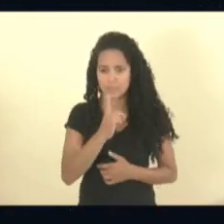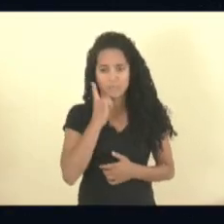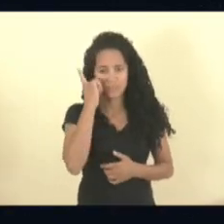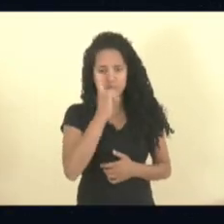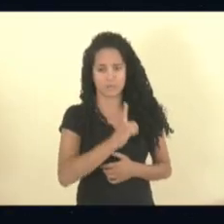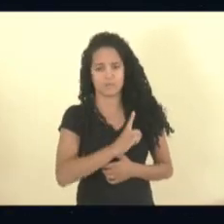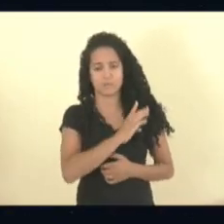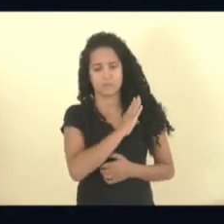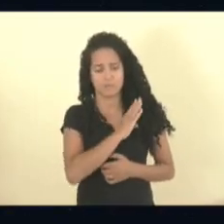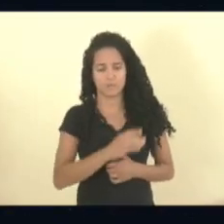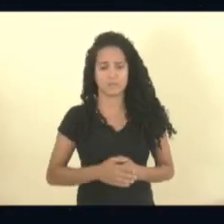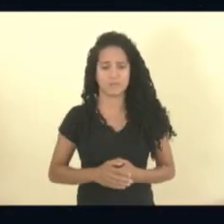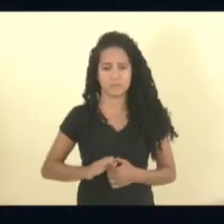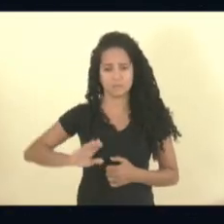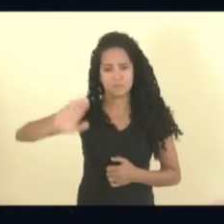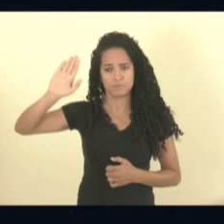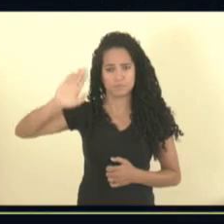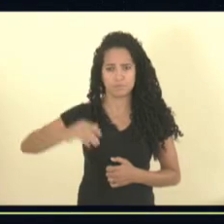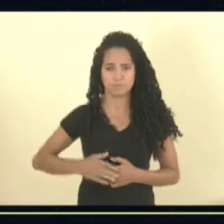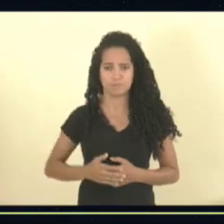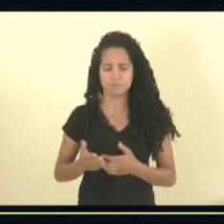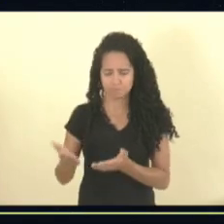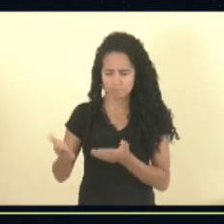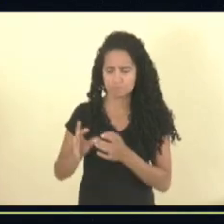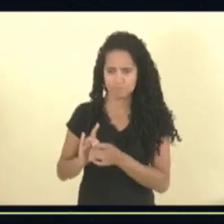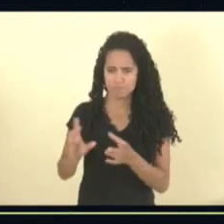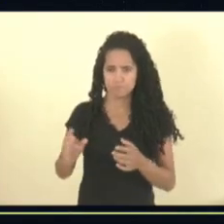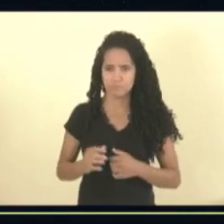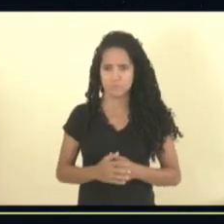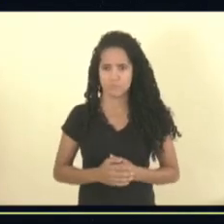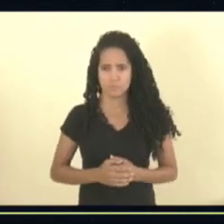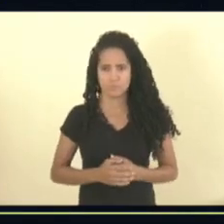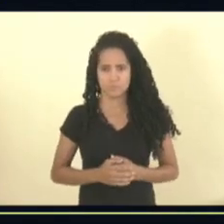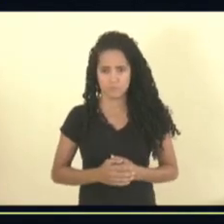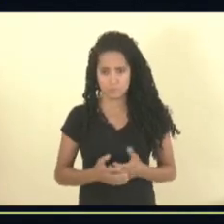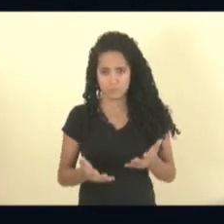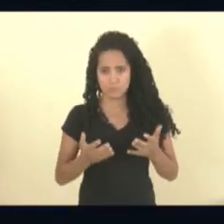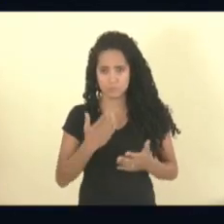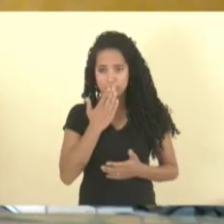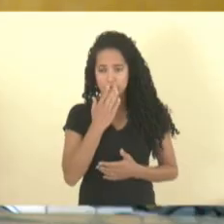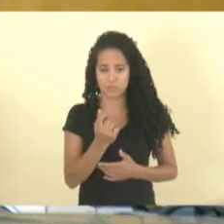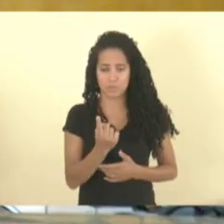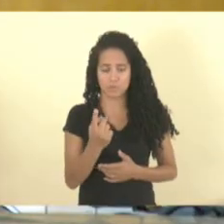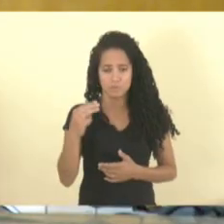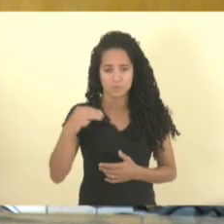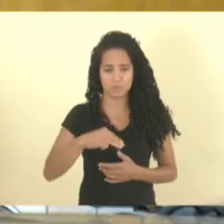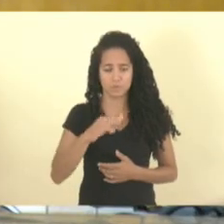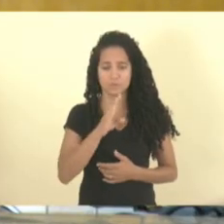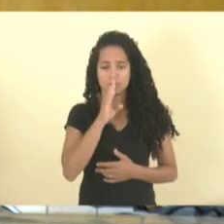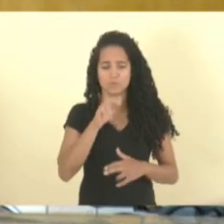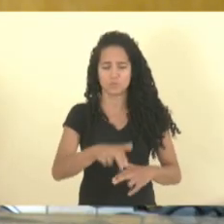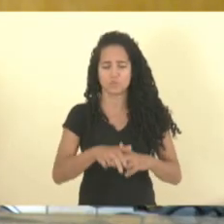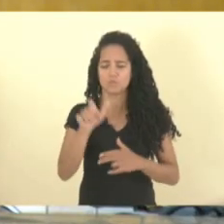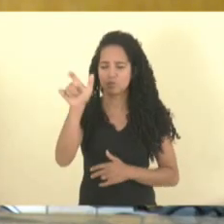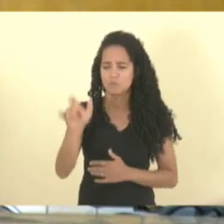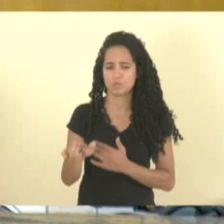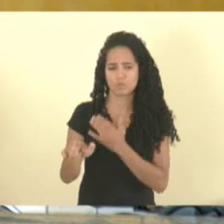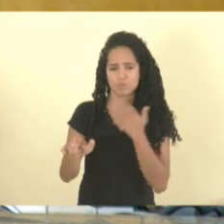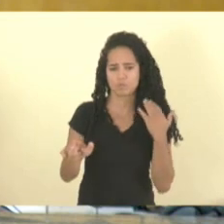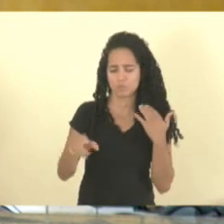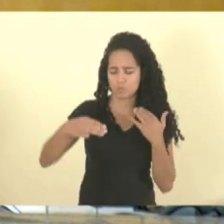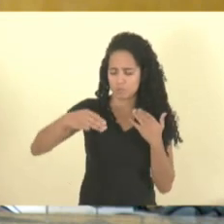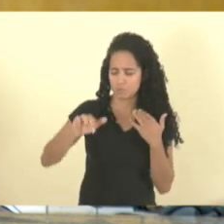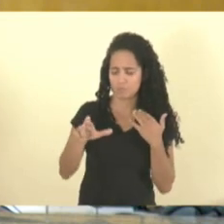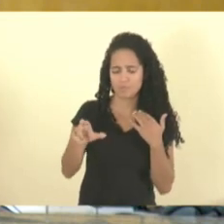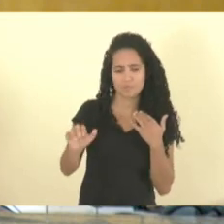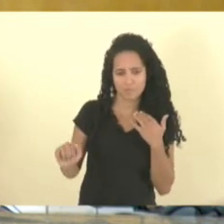Danilo Baense. A palavra, deputado Danilo Baense. Presidente, quero solicitar um minuto de silêncio pelo falecimento da senhora